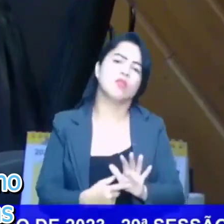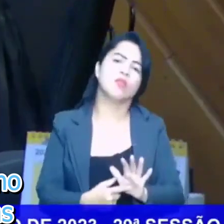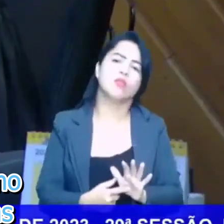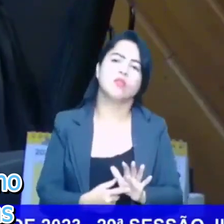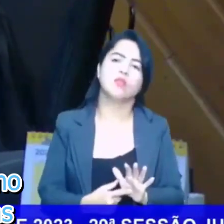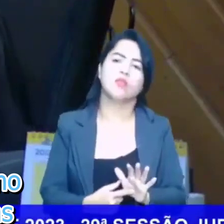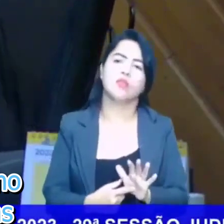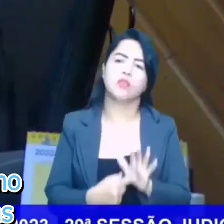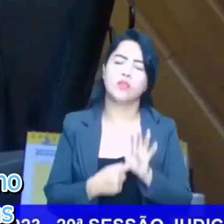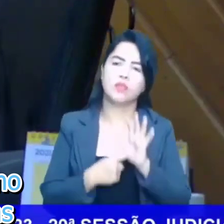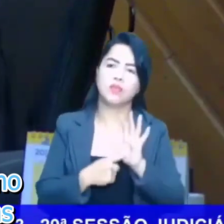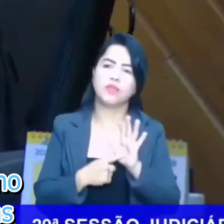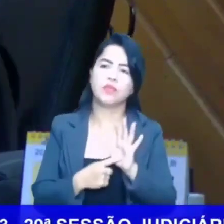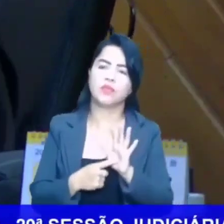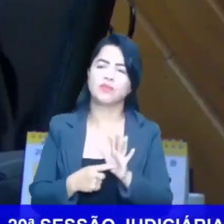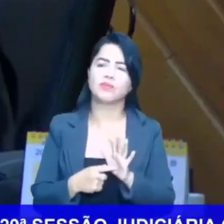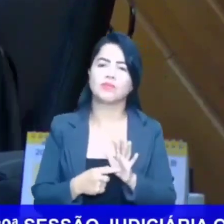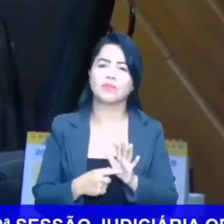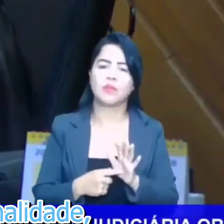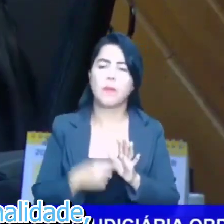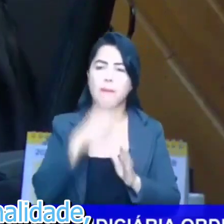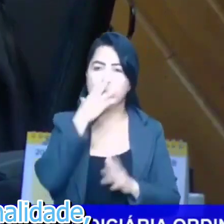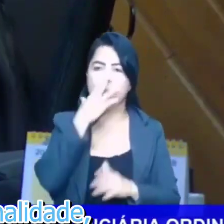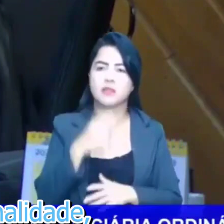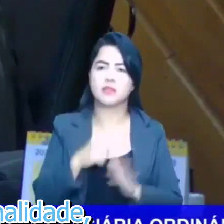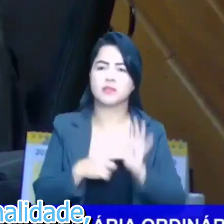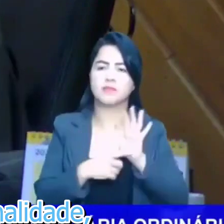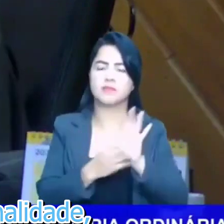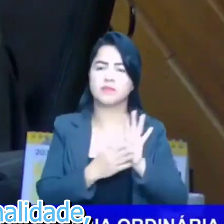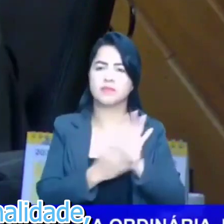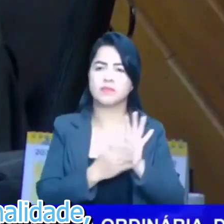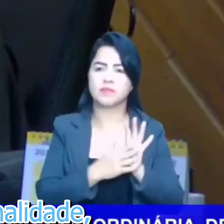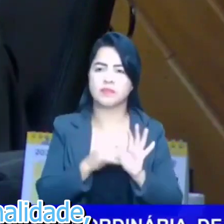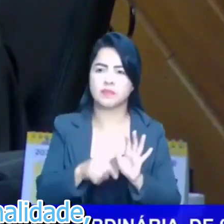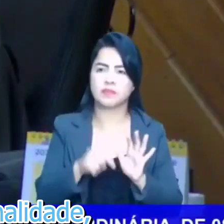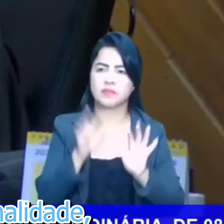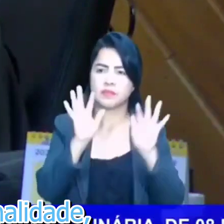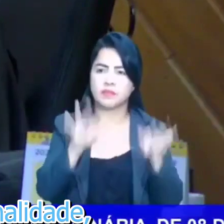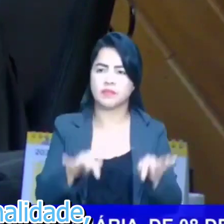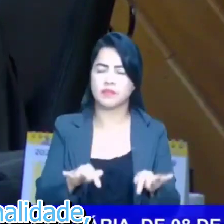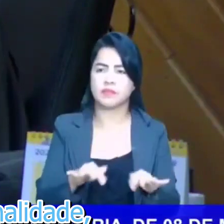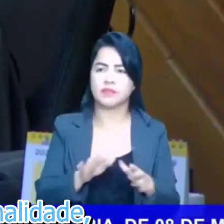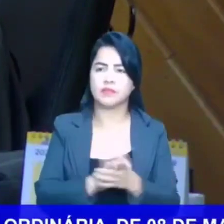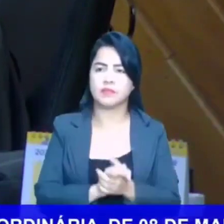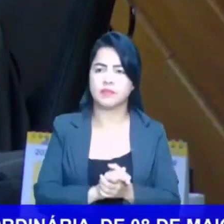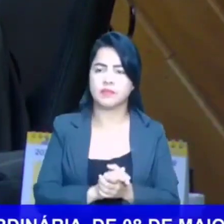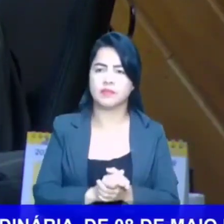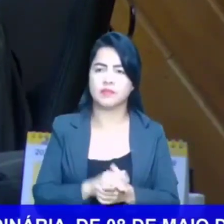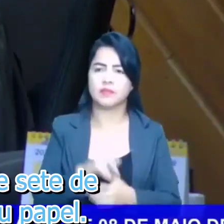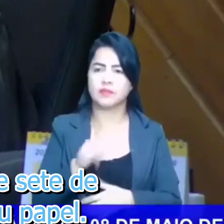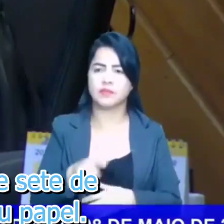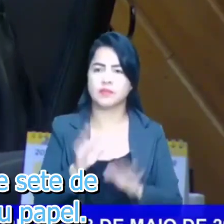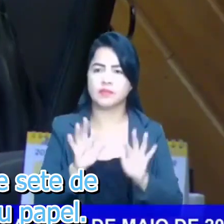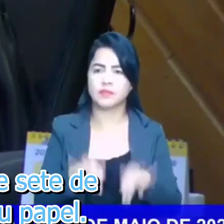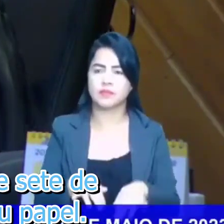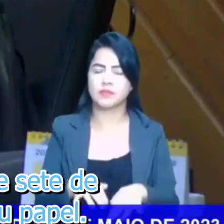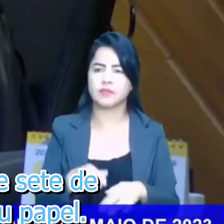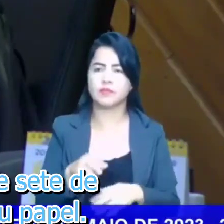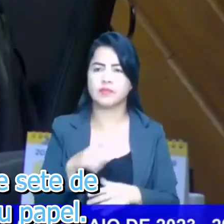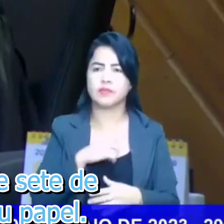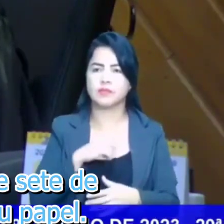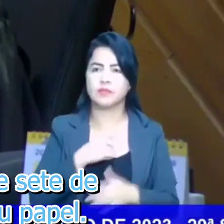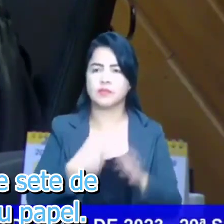a prestação de contas, e me parece que, fazendo isso, pelo menos para essa finalidade, que é a finalidade da